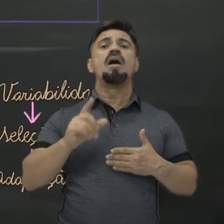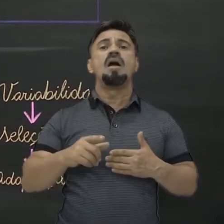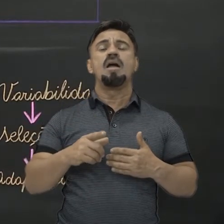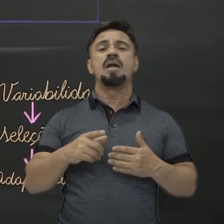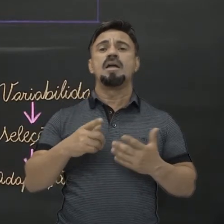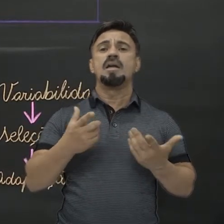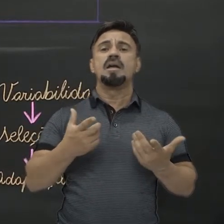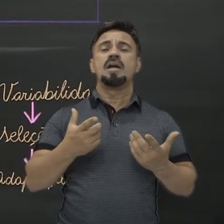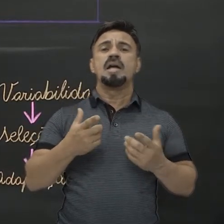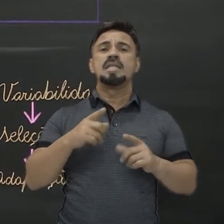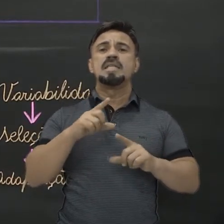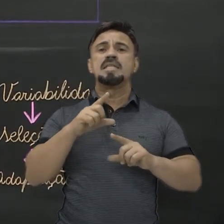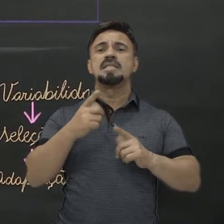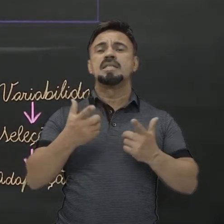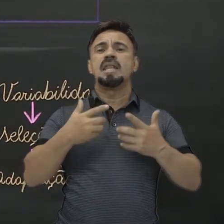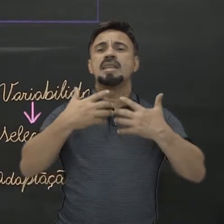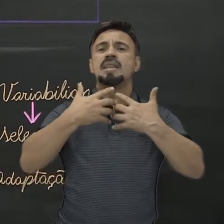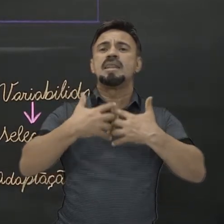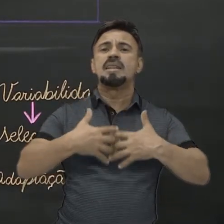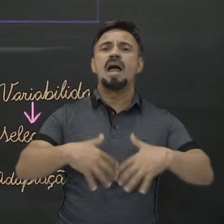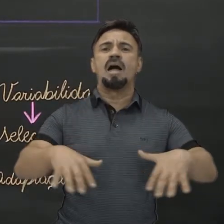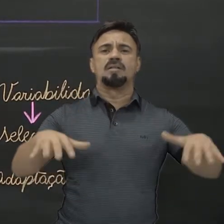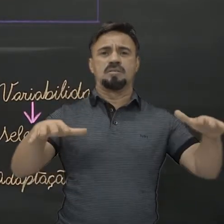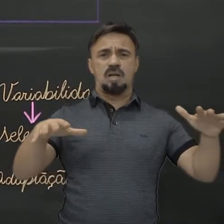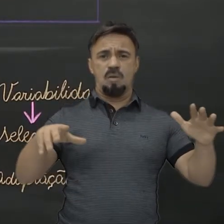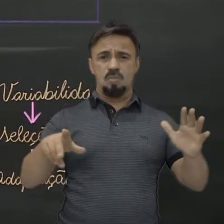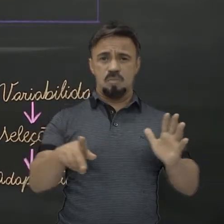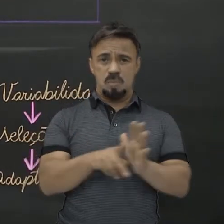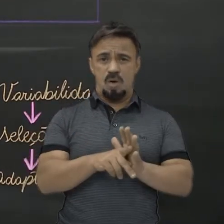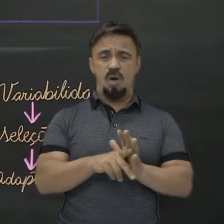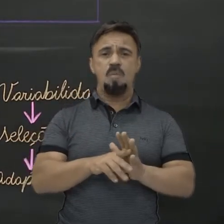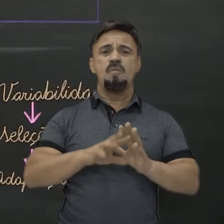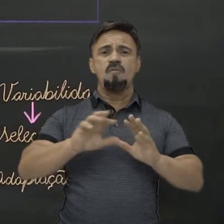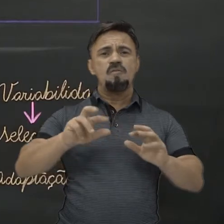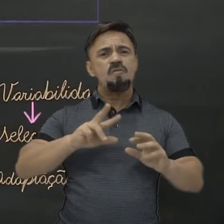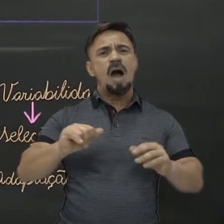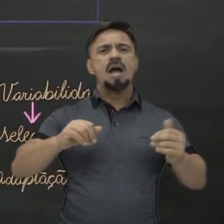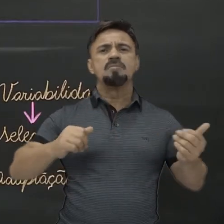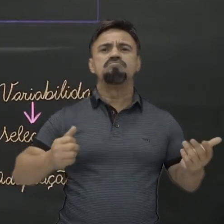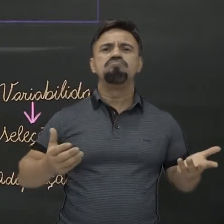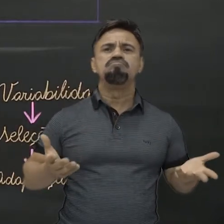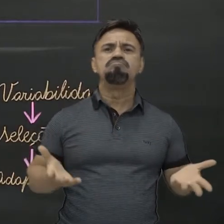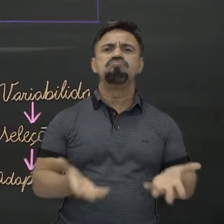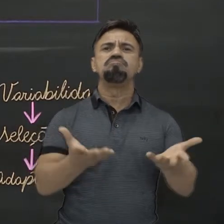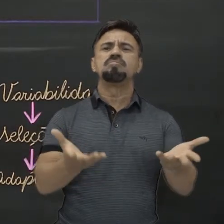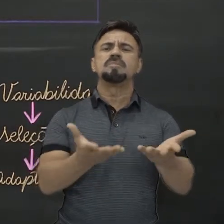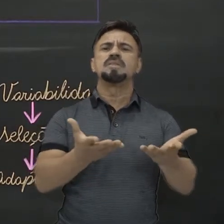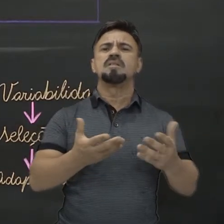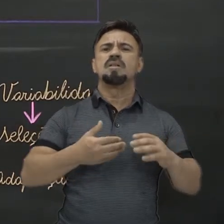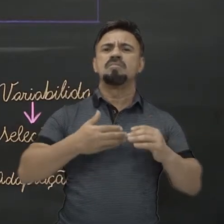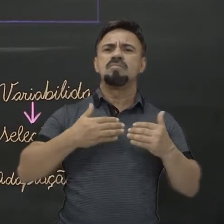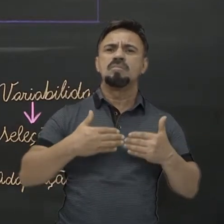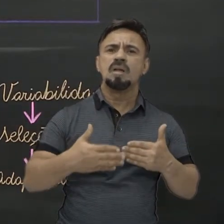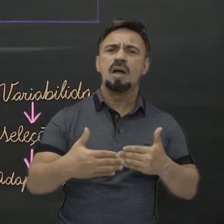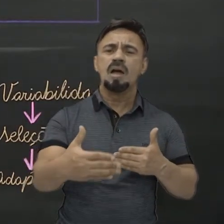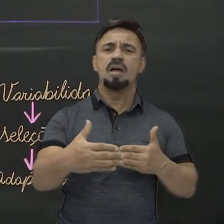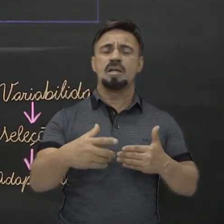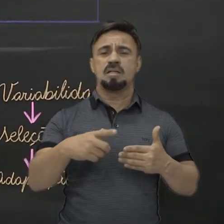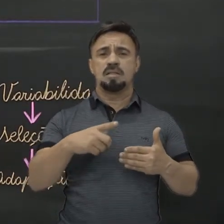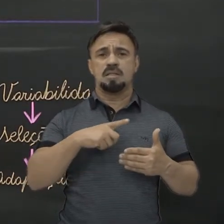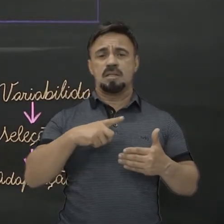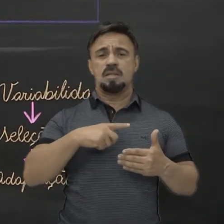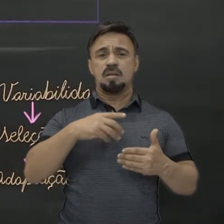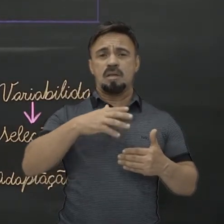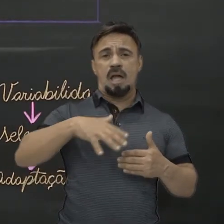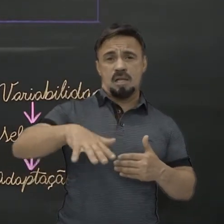de seleção natural. A natureza vai promover uma seleção de algumas características vantajosas para